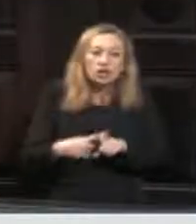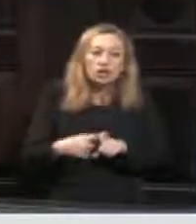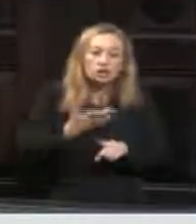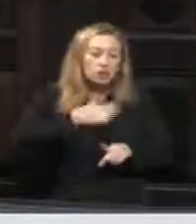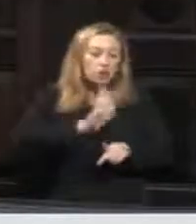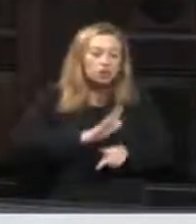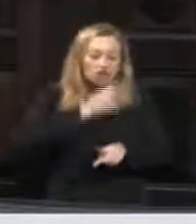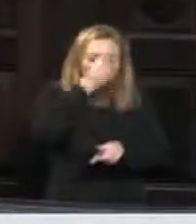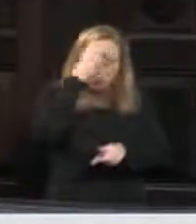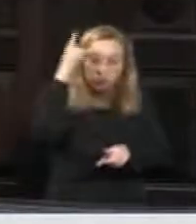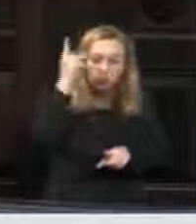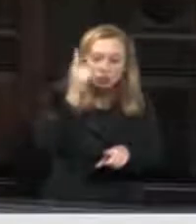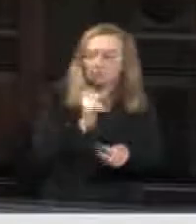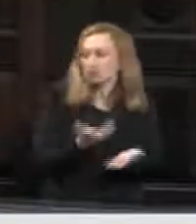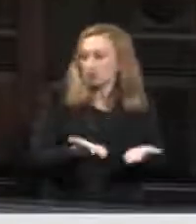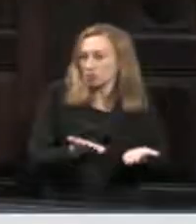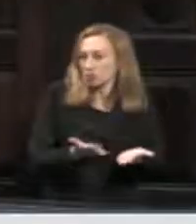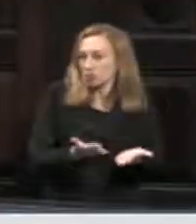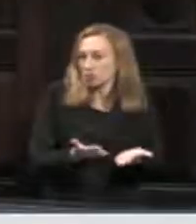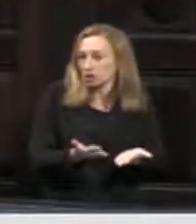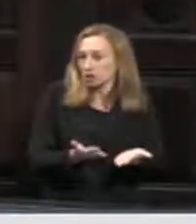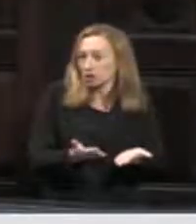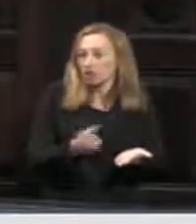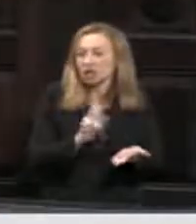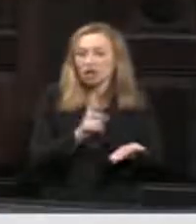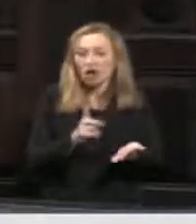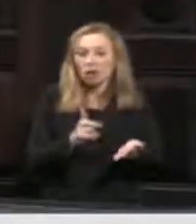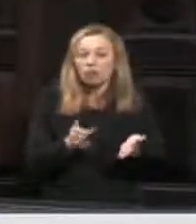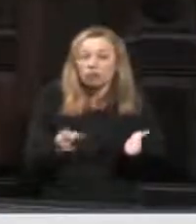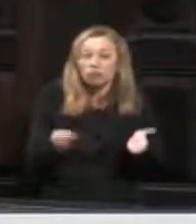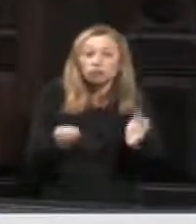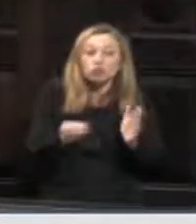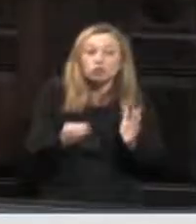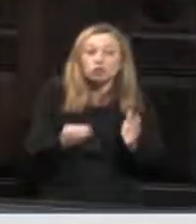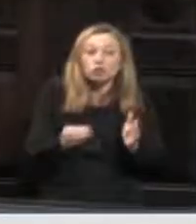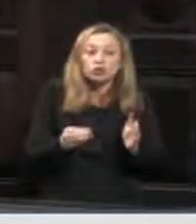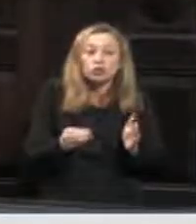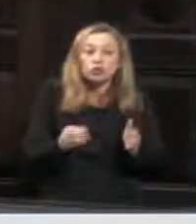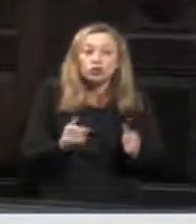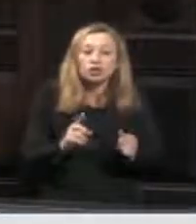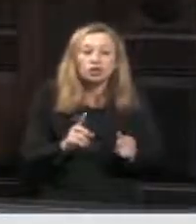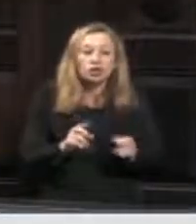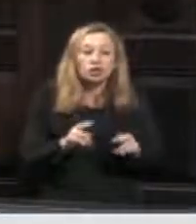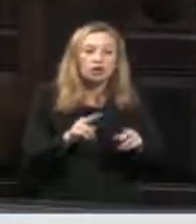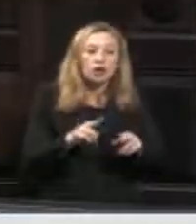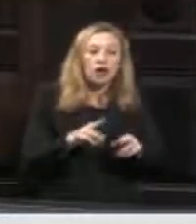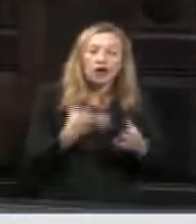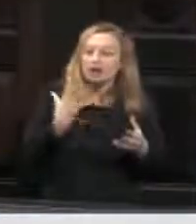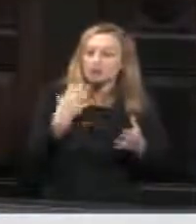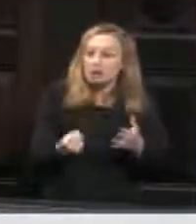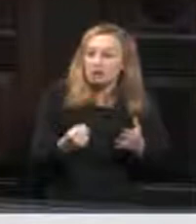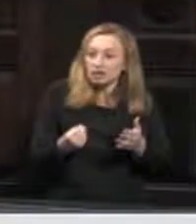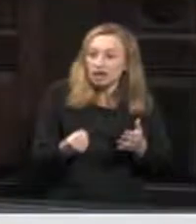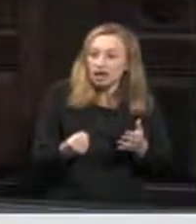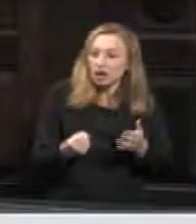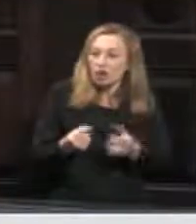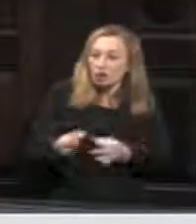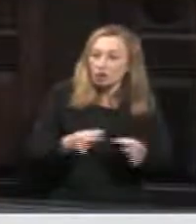parlamento do seu papel maior, que é votar políticas públicas de